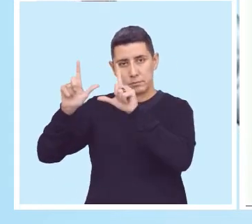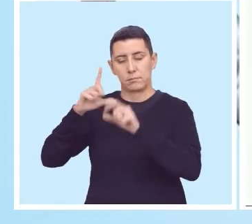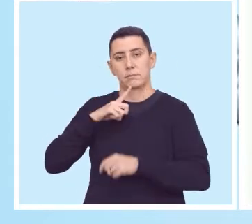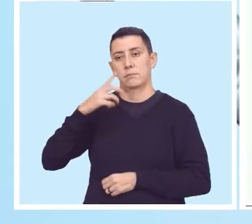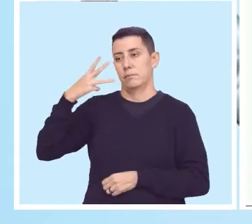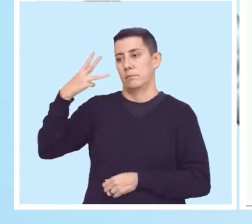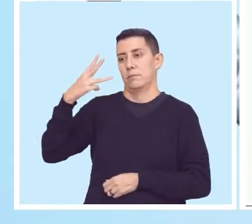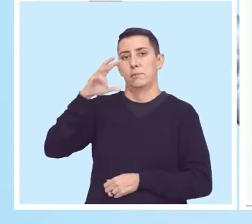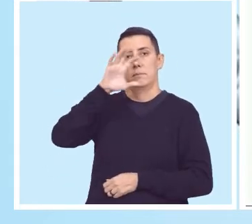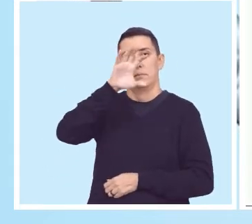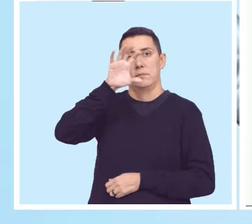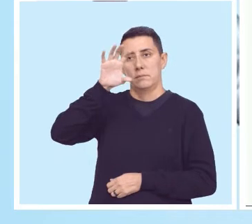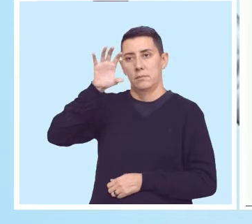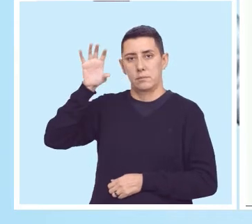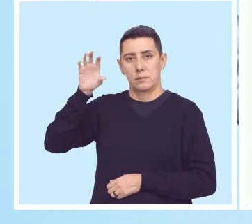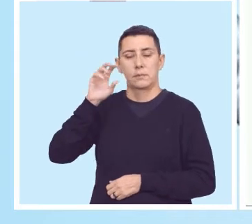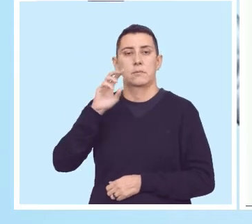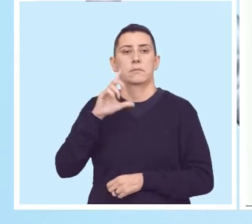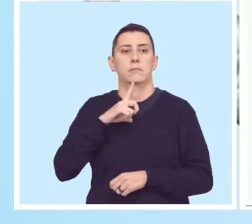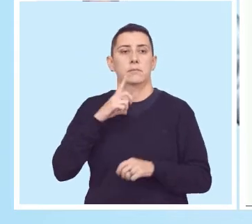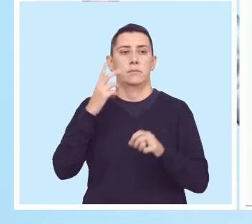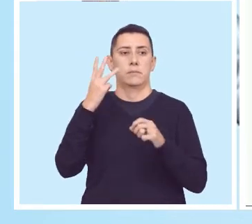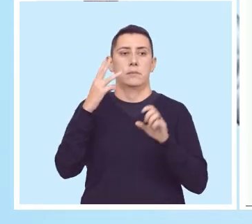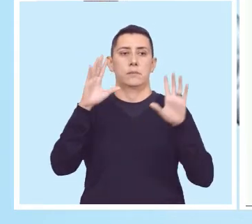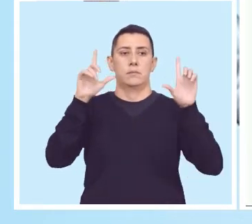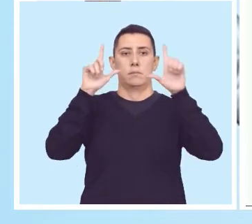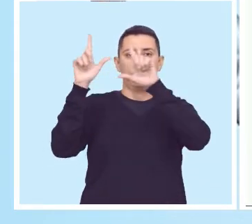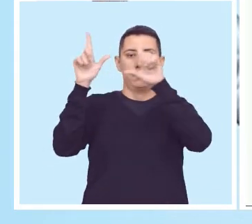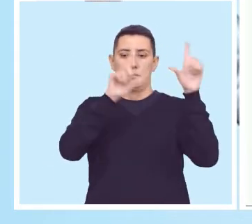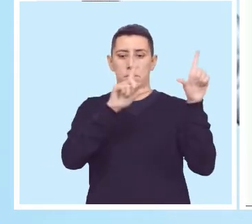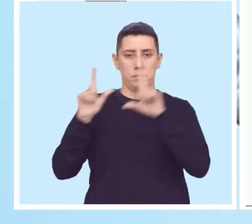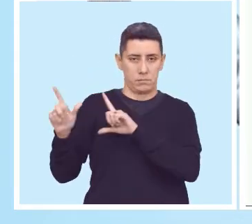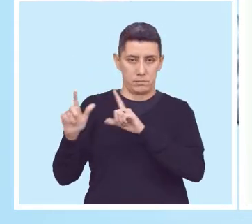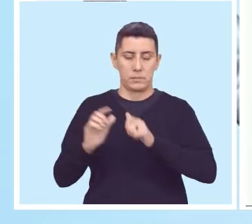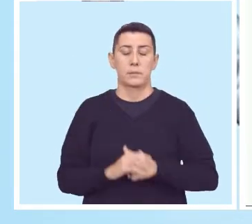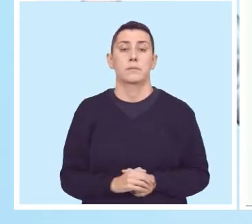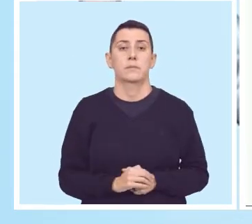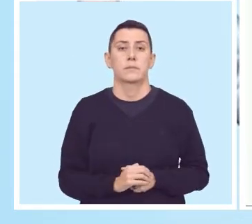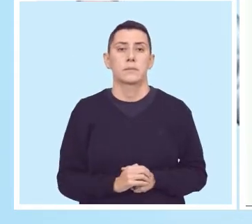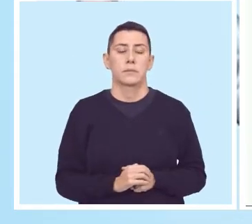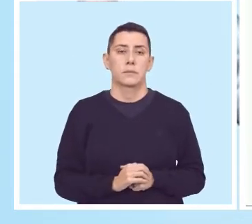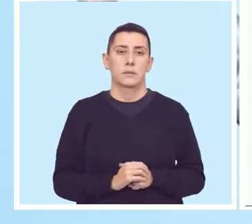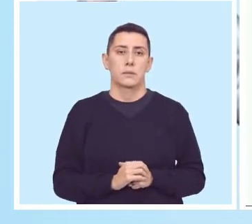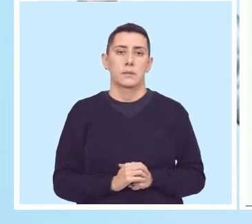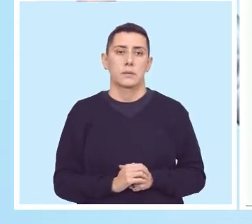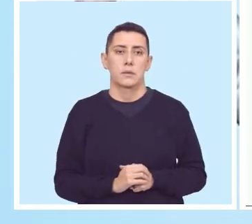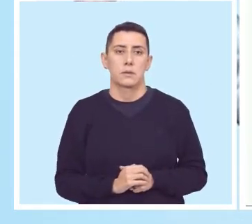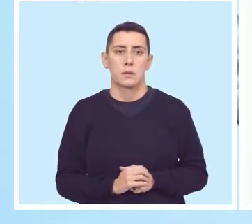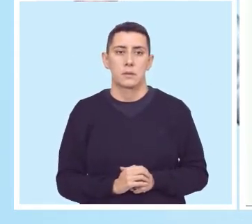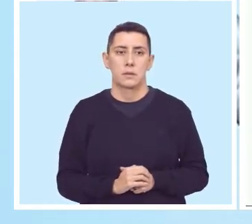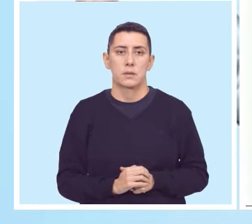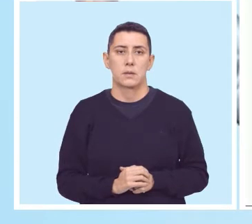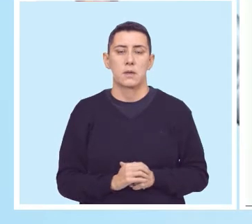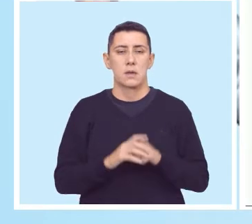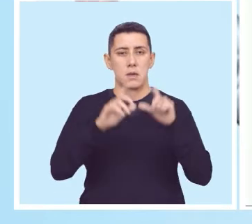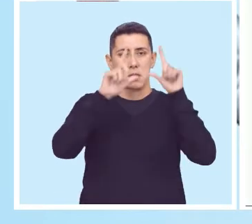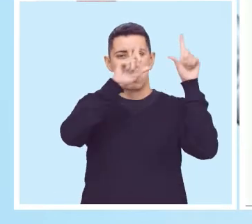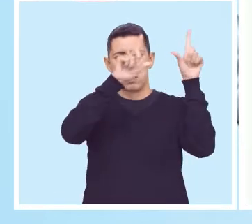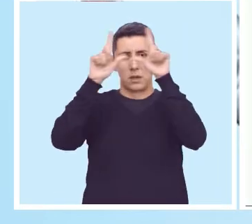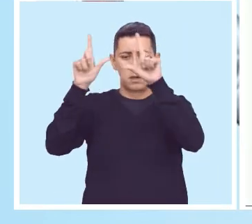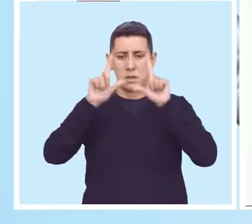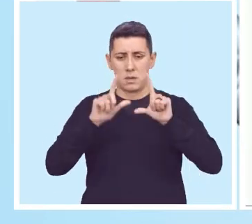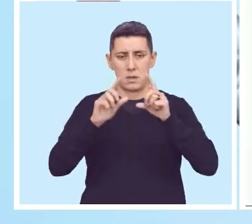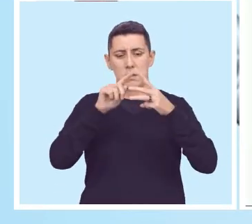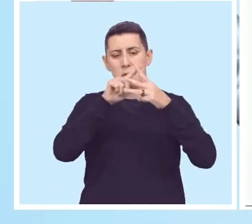imagens que estão intercaladas. As imagens, se observar com detalhes essas imagens, elas